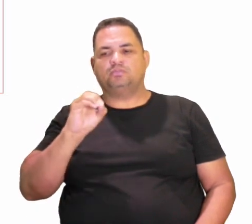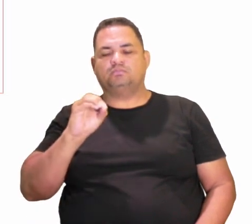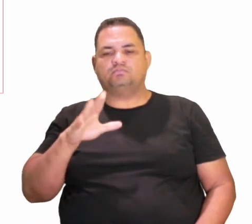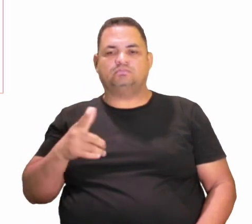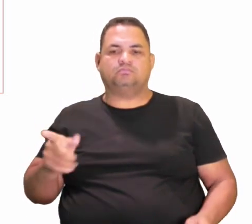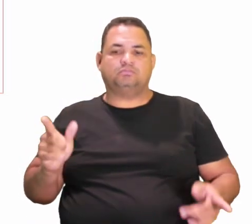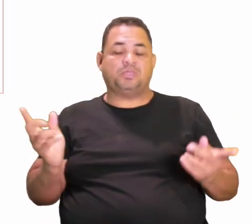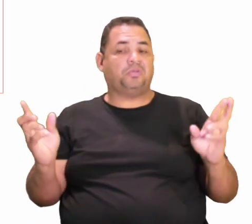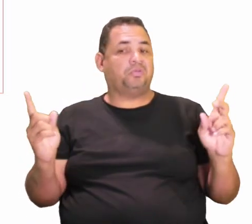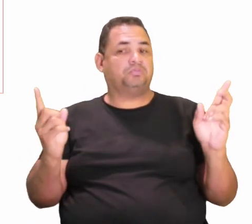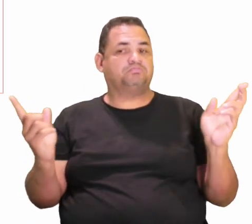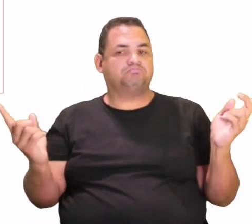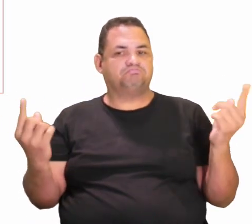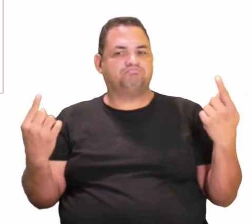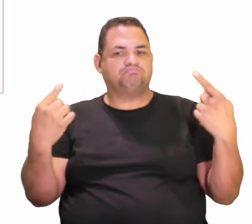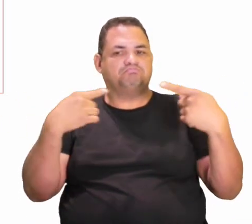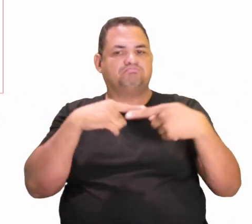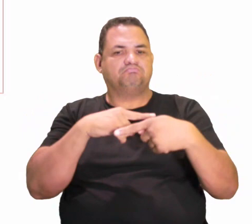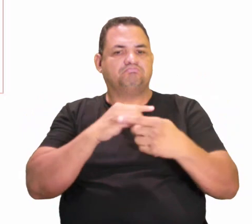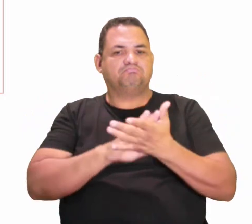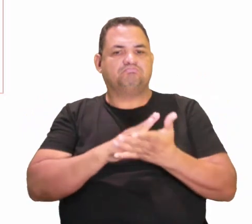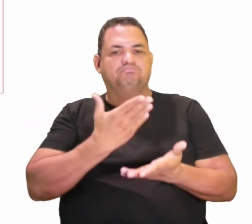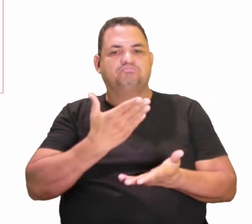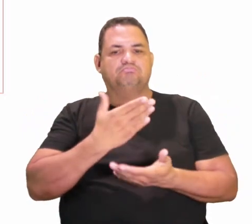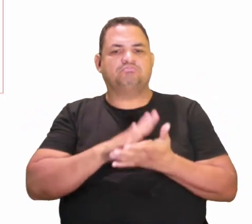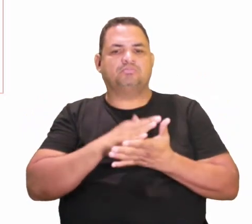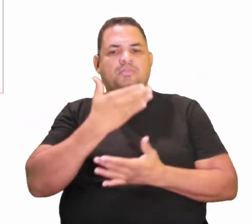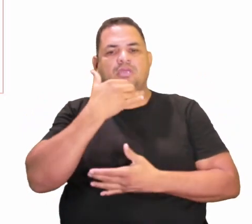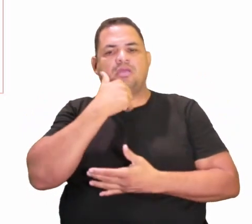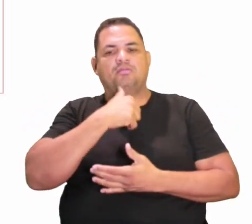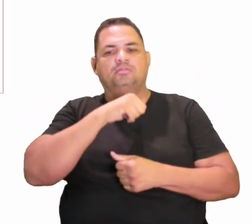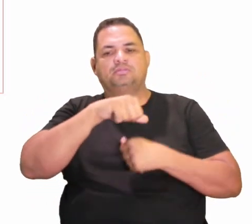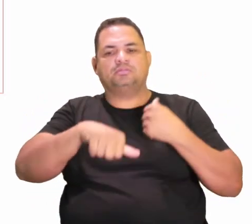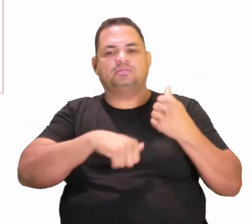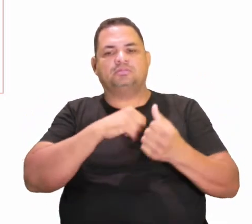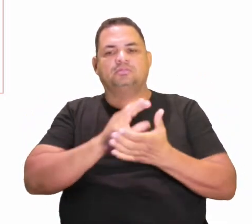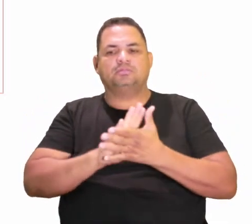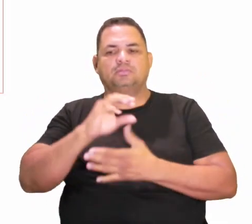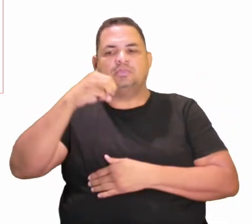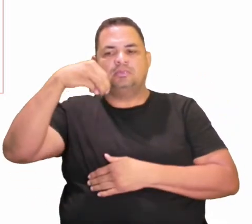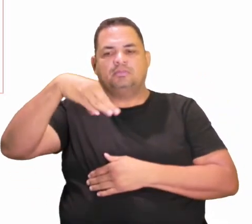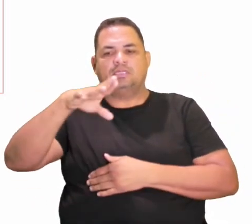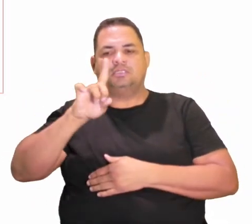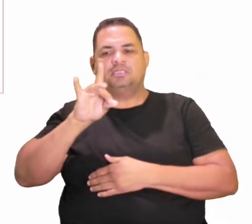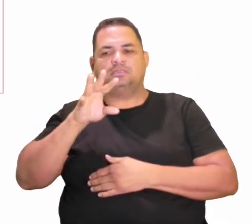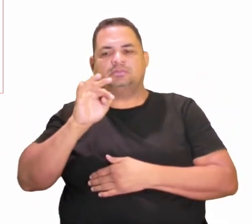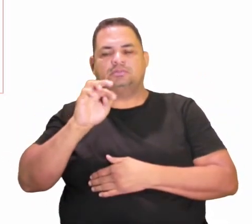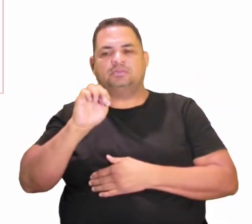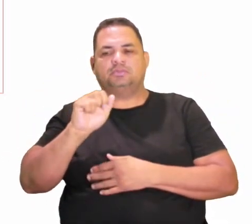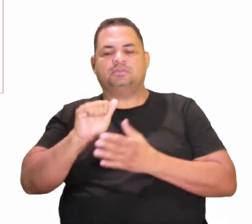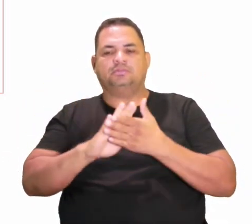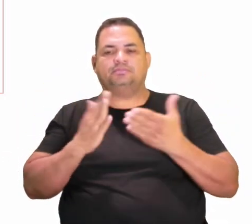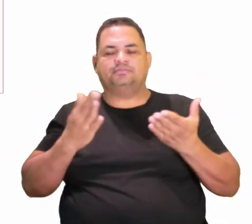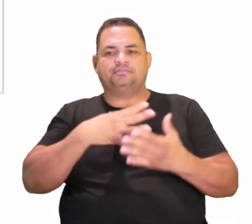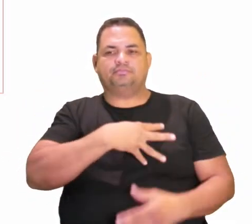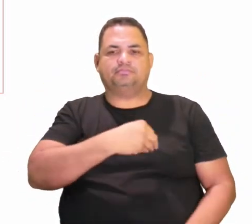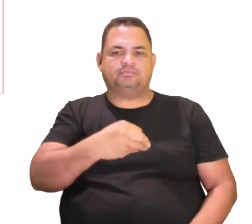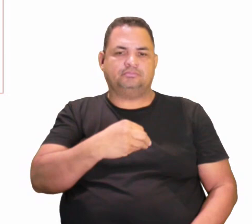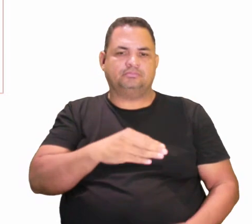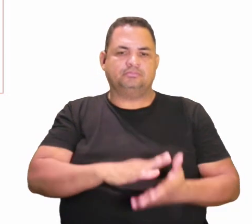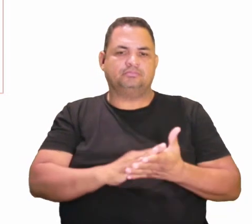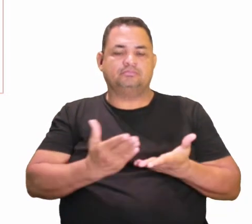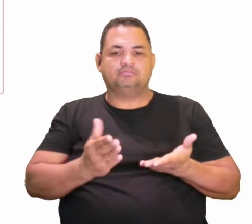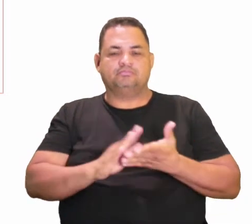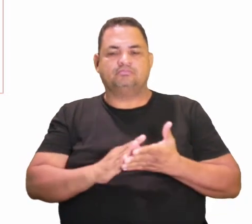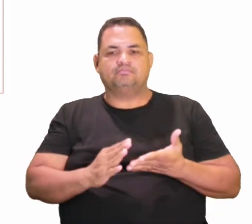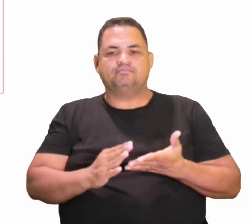Ou então o contrário, onde a mulher se torna a sua stepmother, a sua madrasta. E aí os filhos dessas